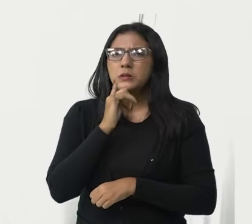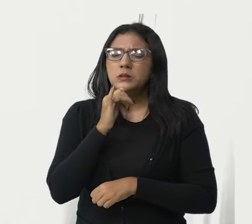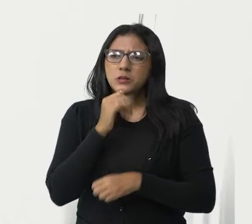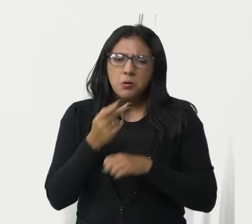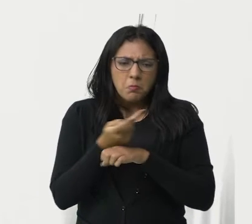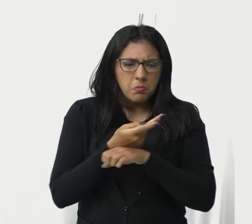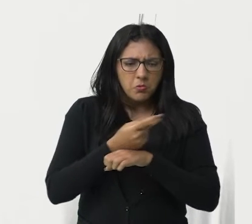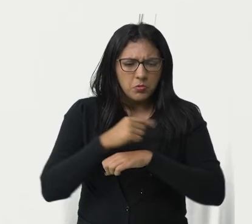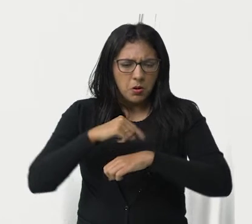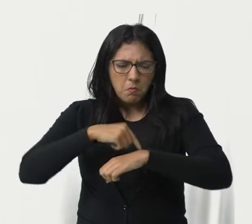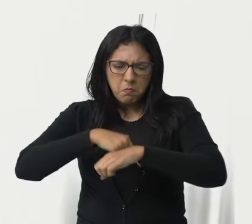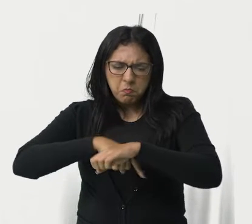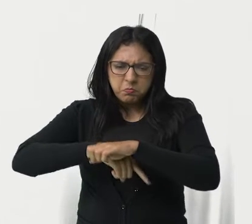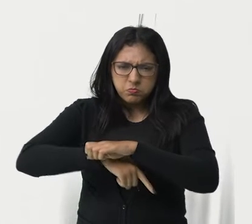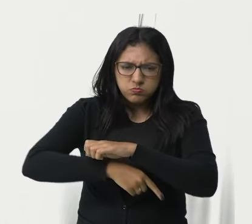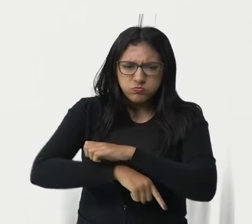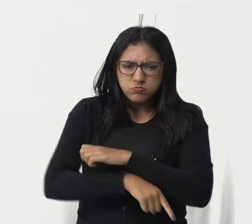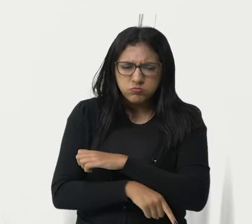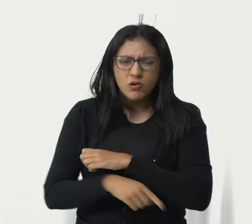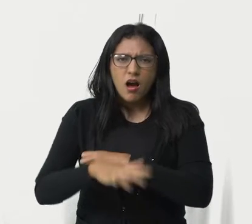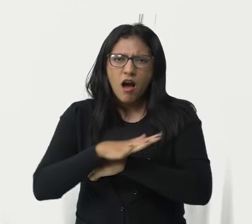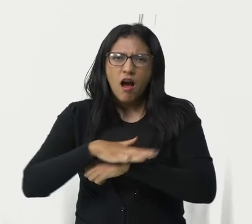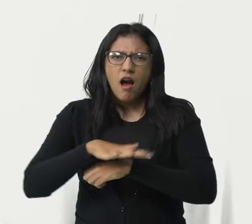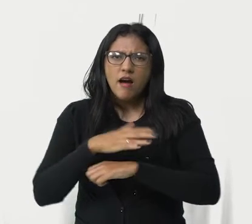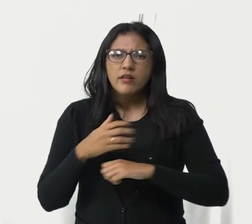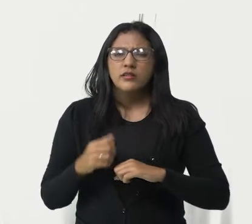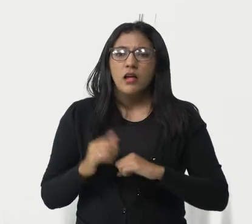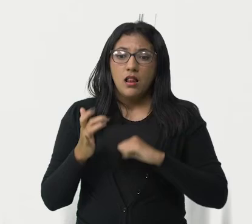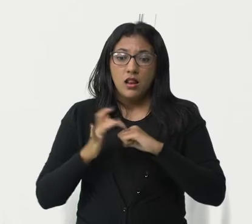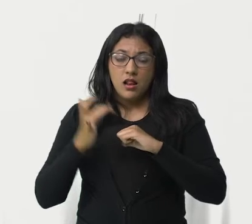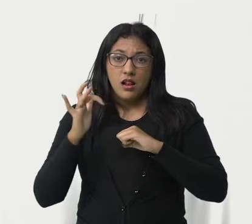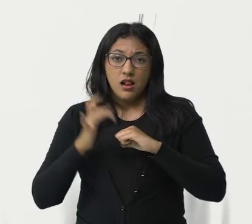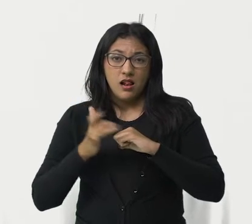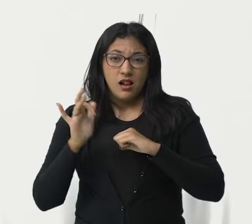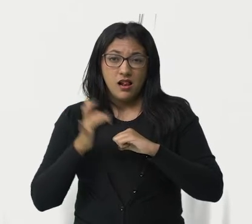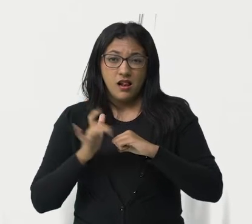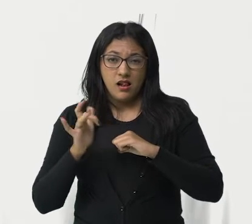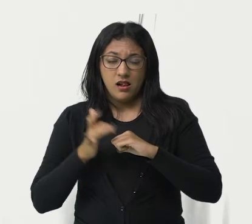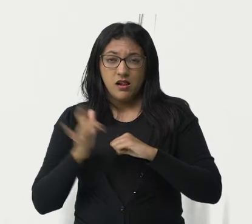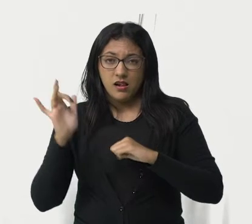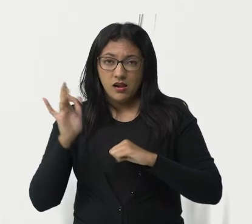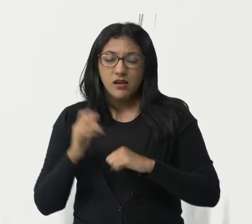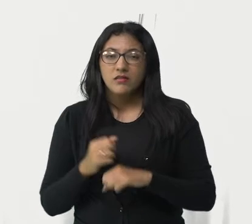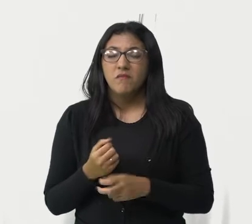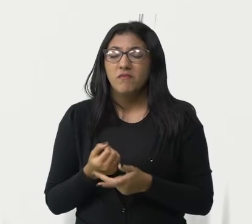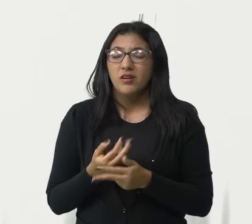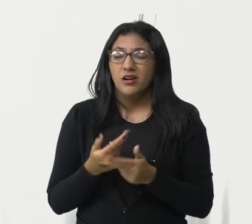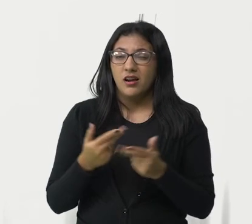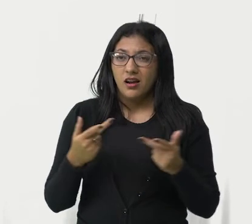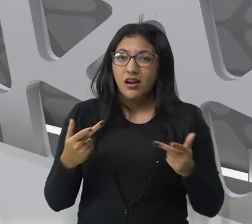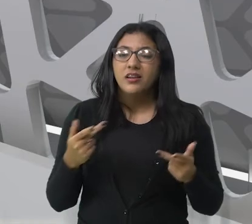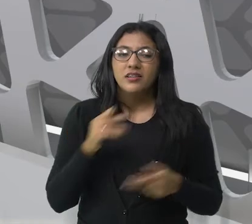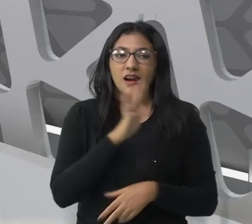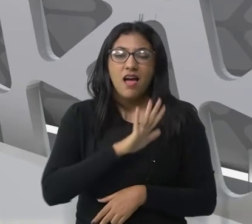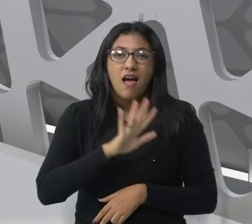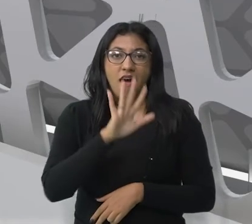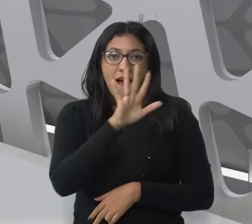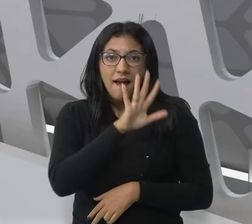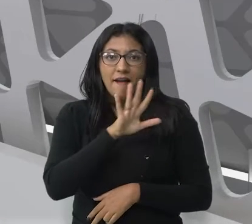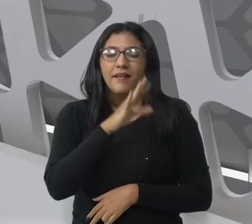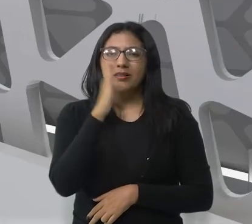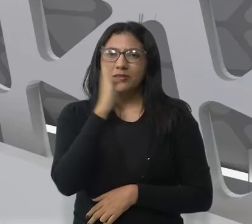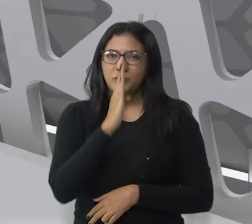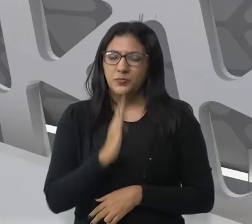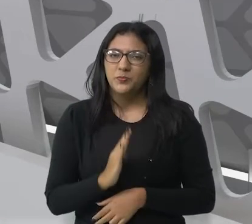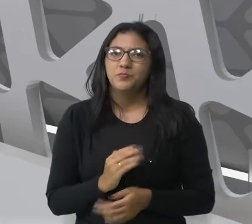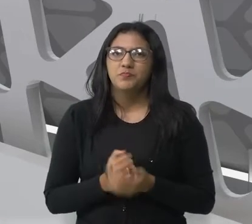e também do diamante na área central do Brasil. Então, realmente aí começa todo esse interesse,